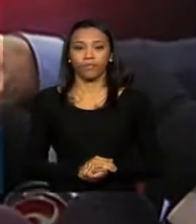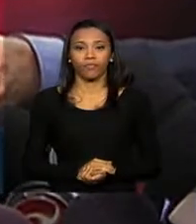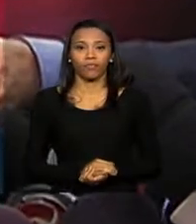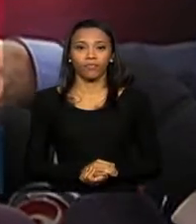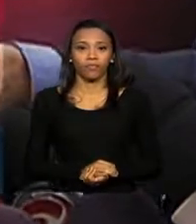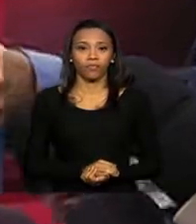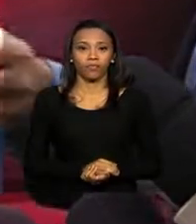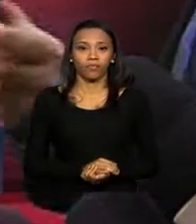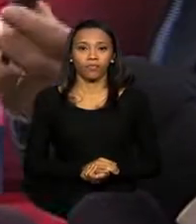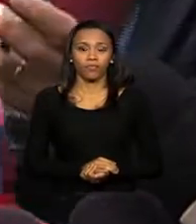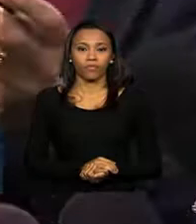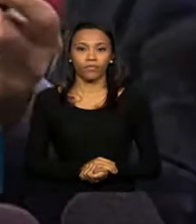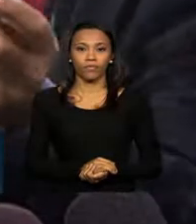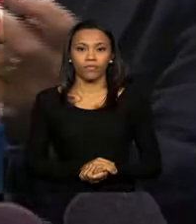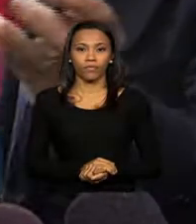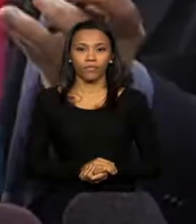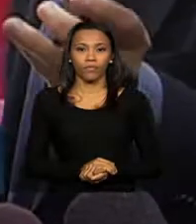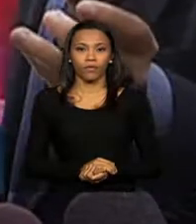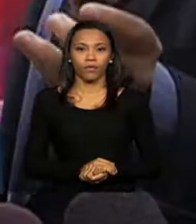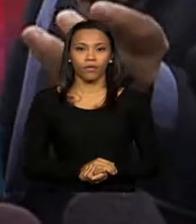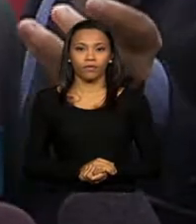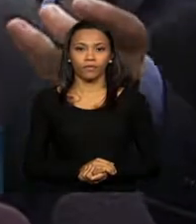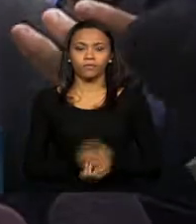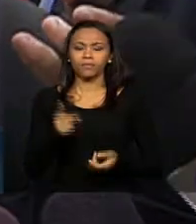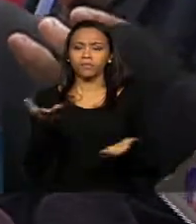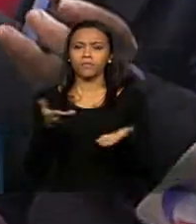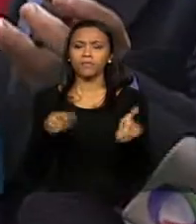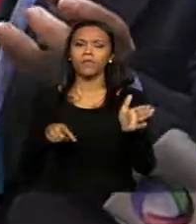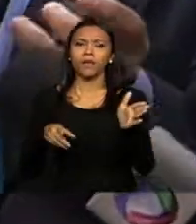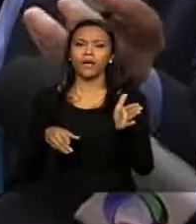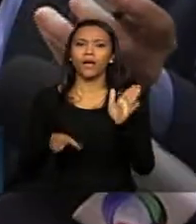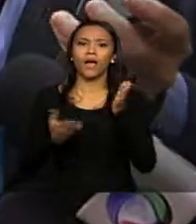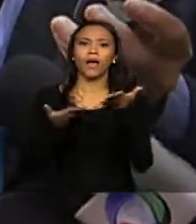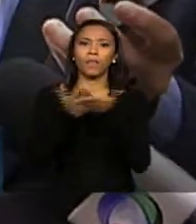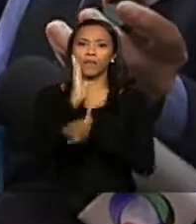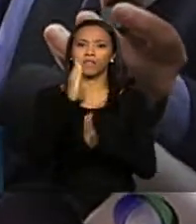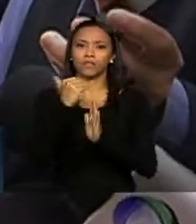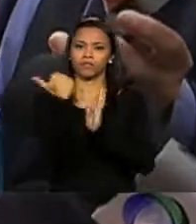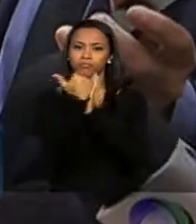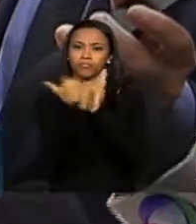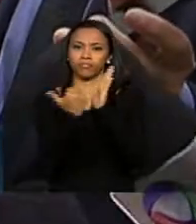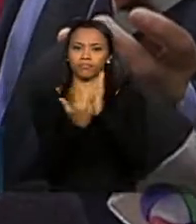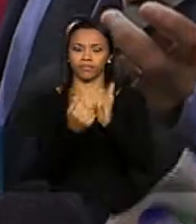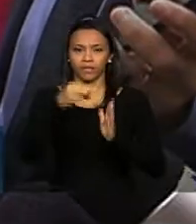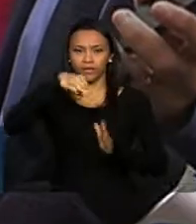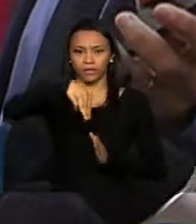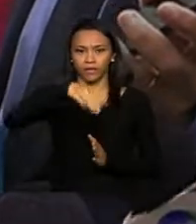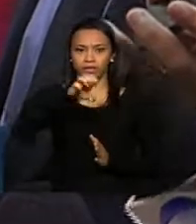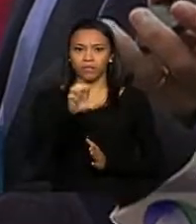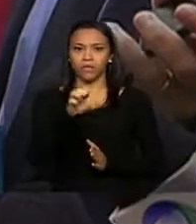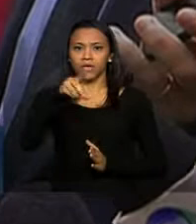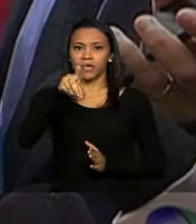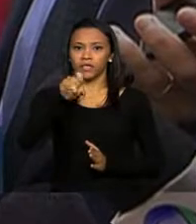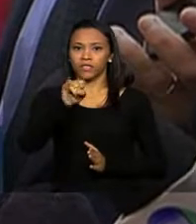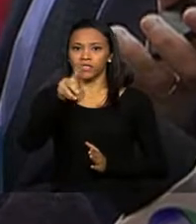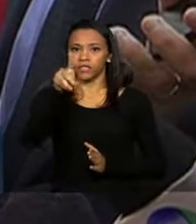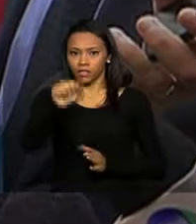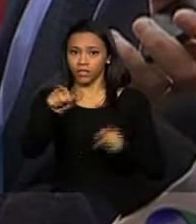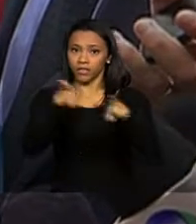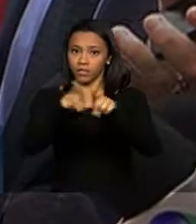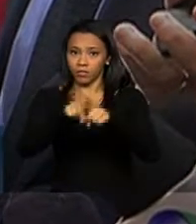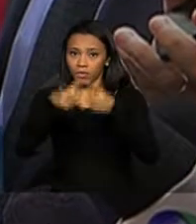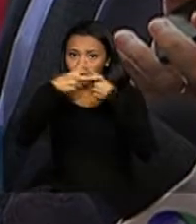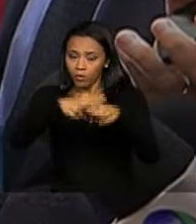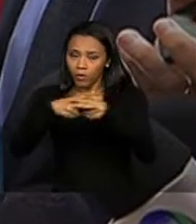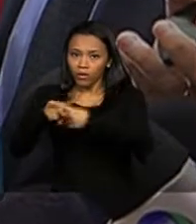se cogita diso aprovação das medidas de ajo fiscal que a própria basada causou muito dig estendimento